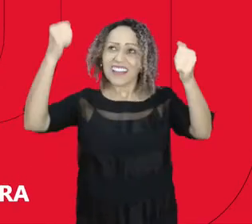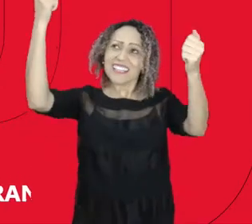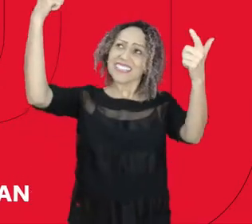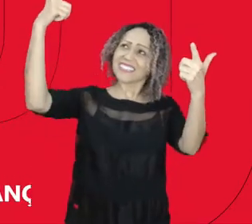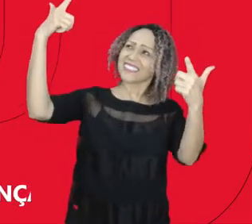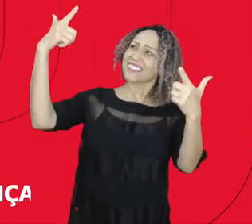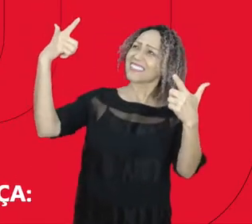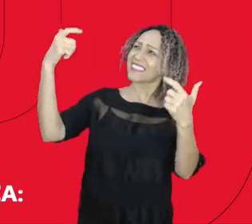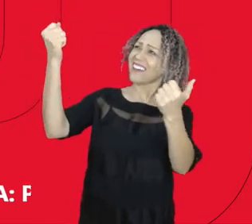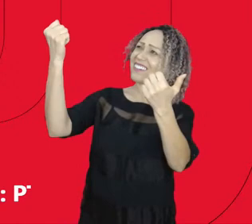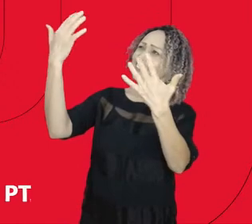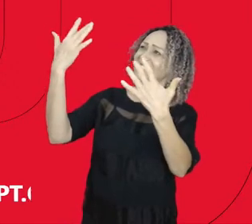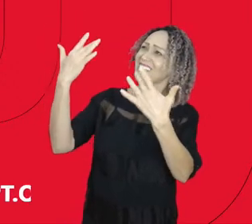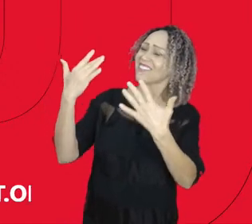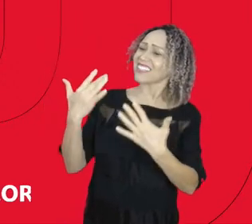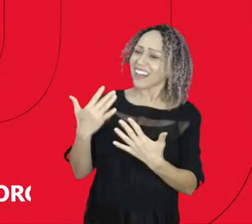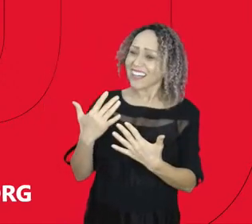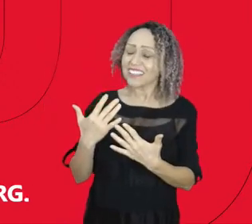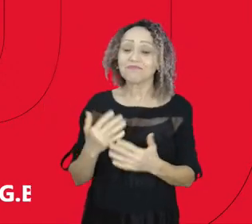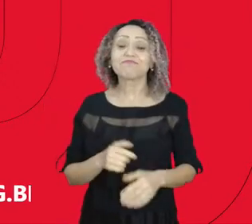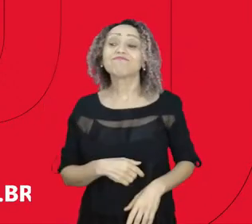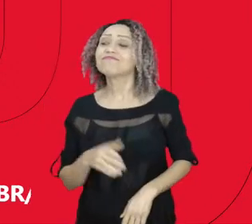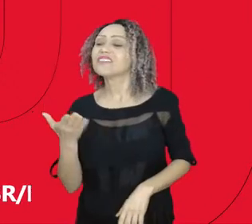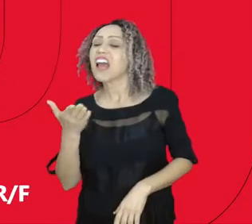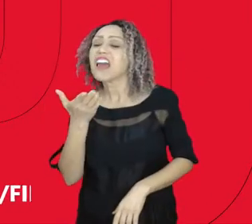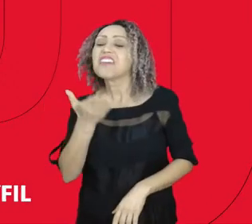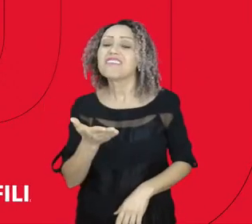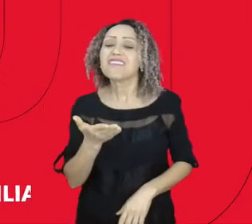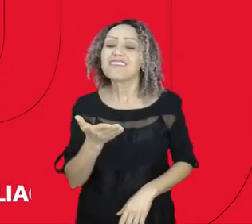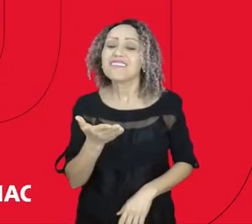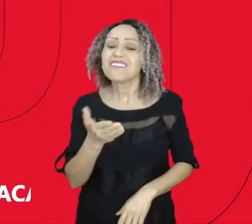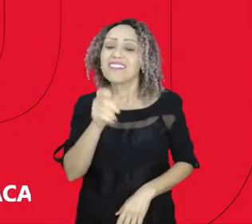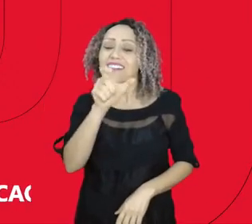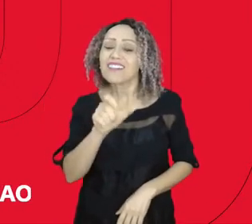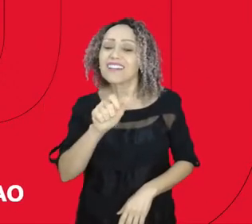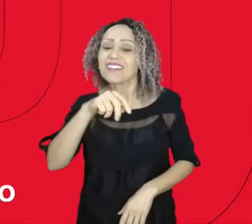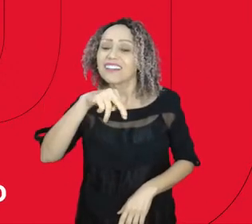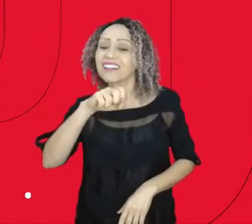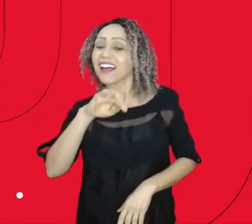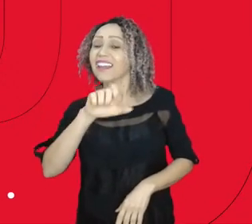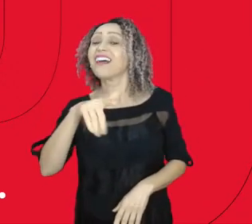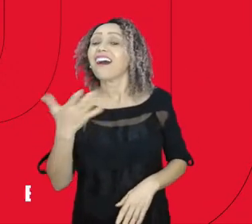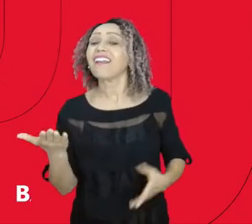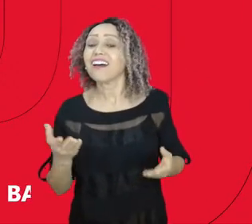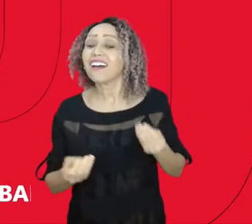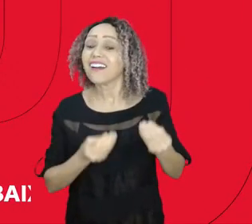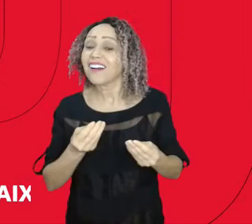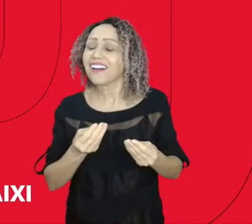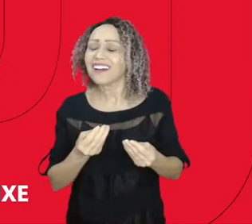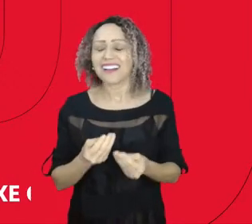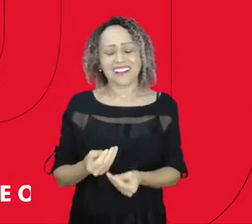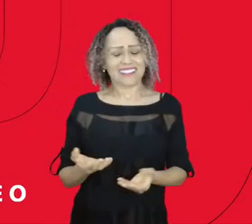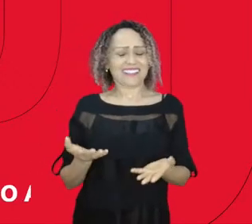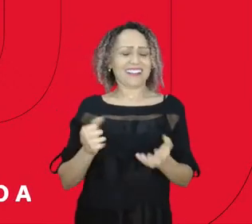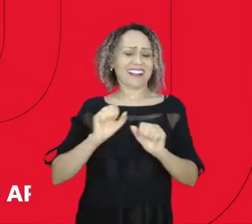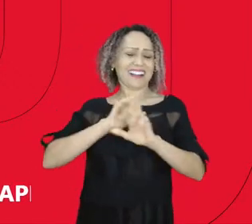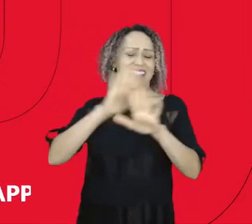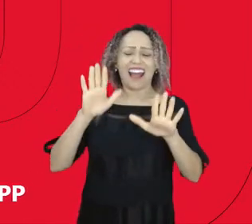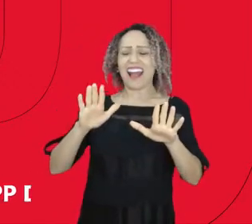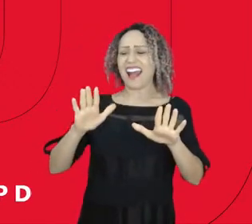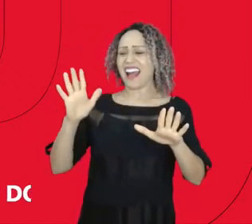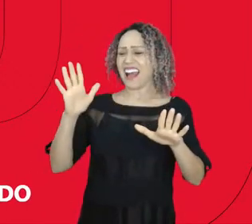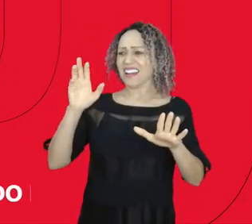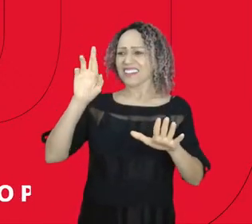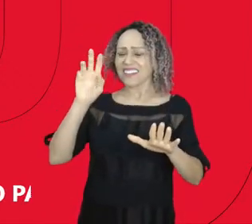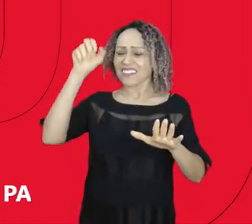iluminando. E aí, Natália, Natal vai aumentar mais ainda a votação? Vai aumentar e o Rio Grande do Norte vai dar a maior votação que já deu com o presidente.